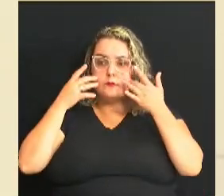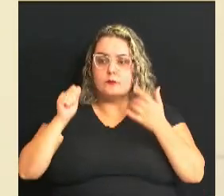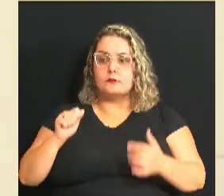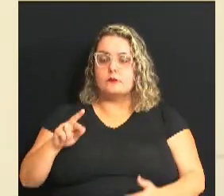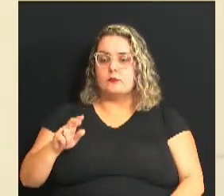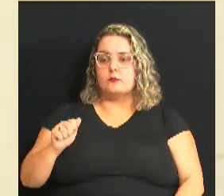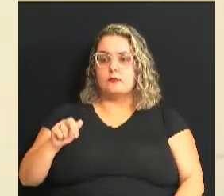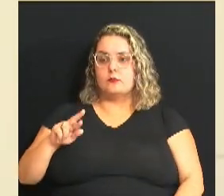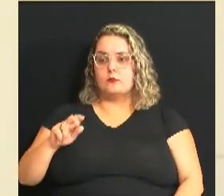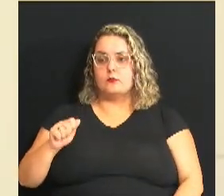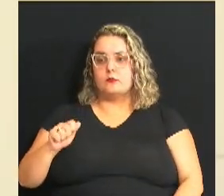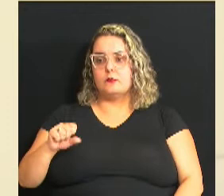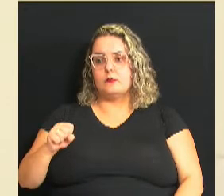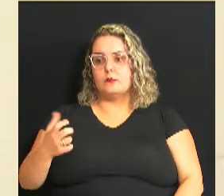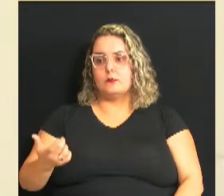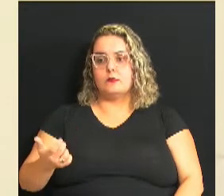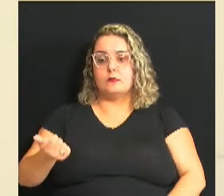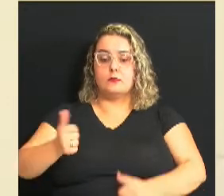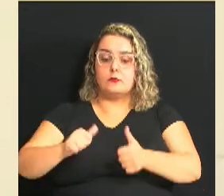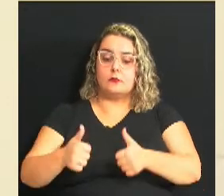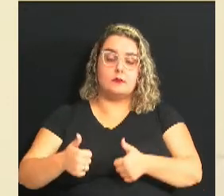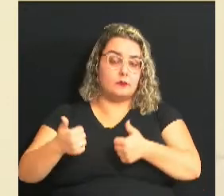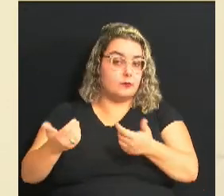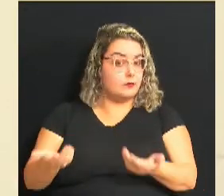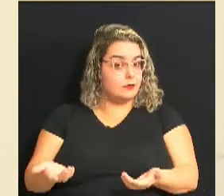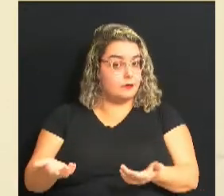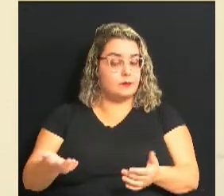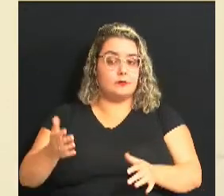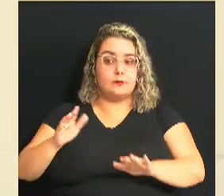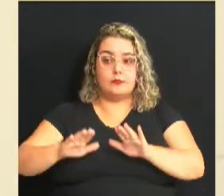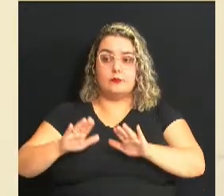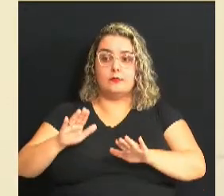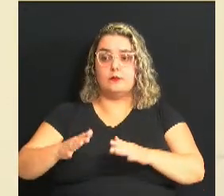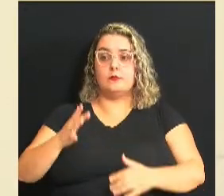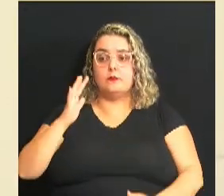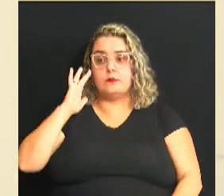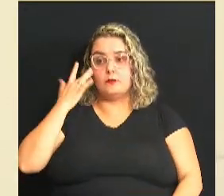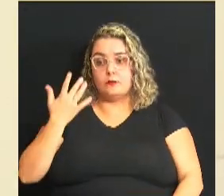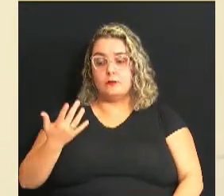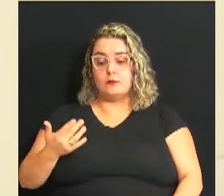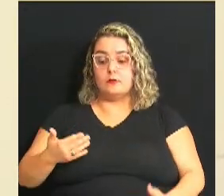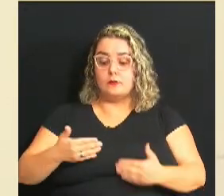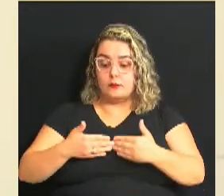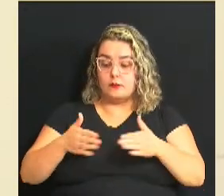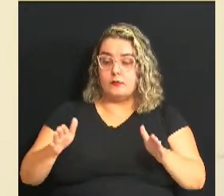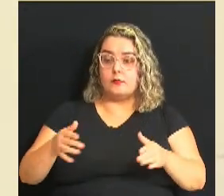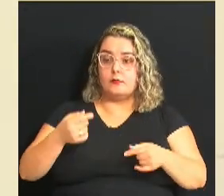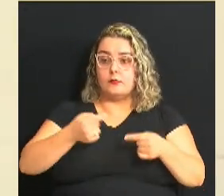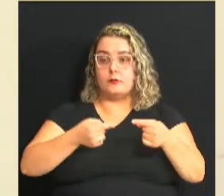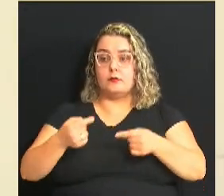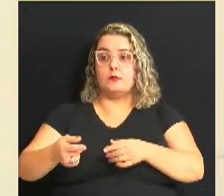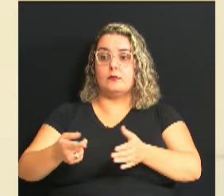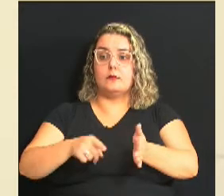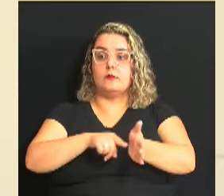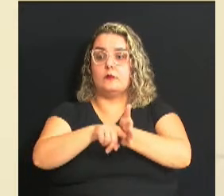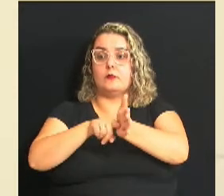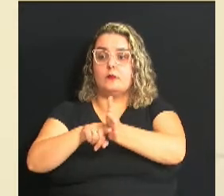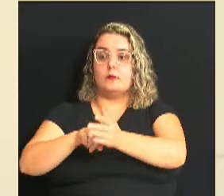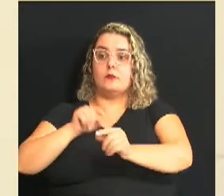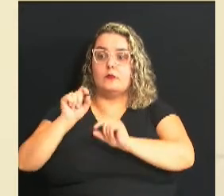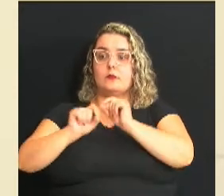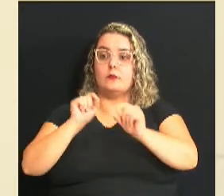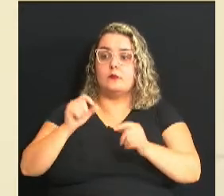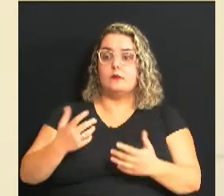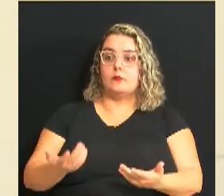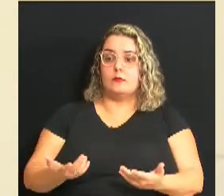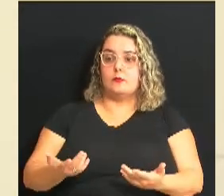uma avaliação positiva. Mas eu acho que, para a gente abrir uma discussão dessa, a gente tem que primeiro levantar o que é, em